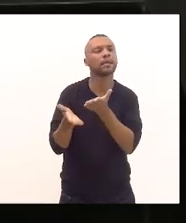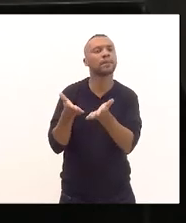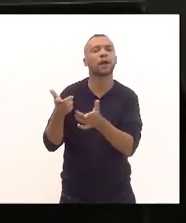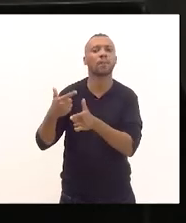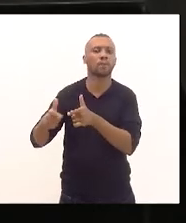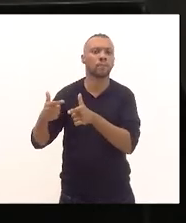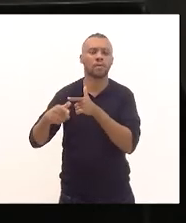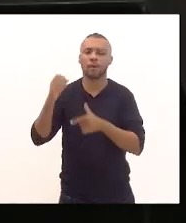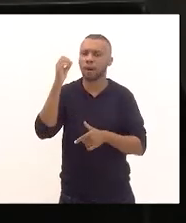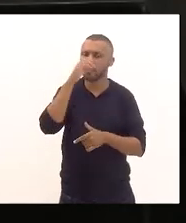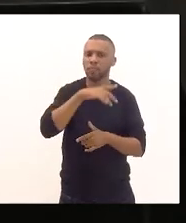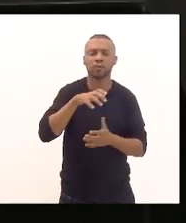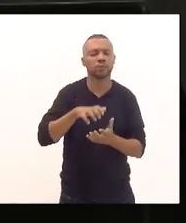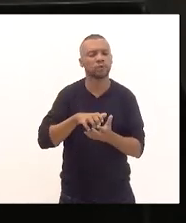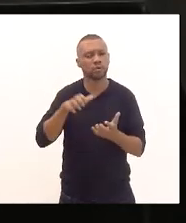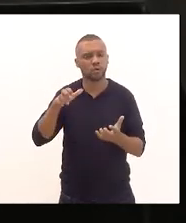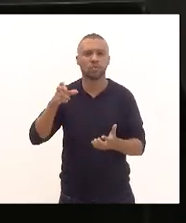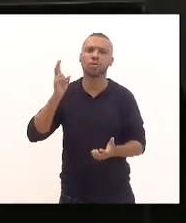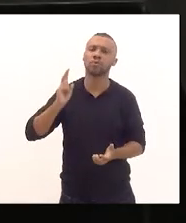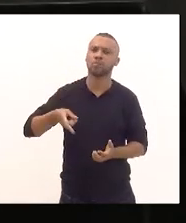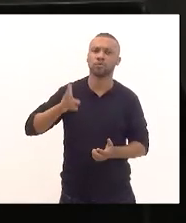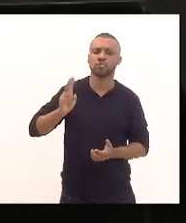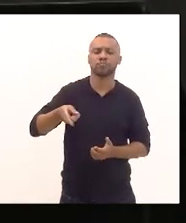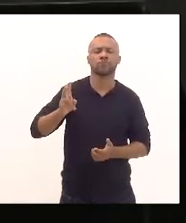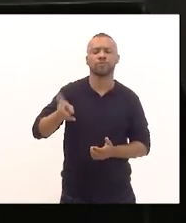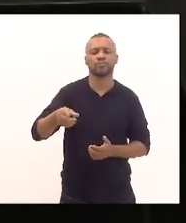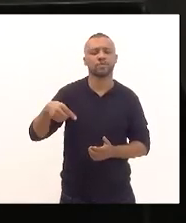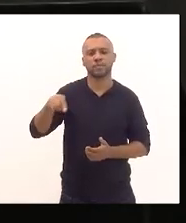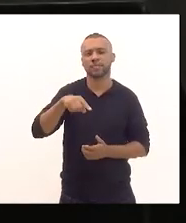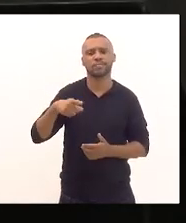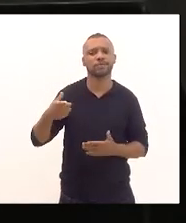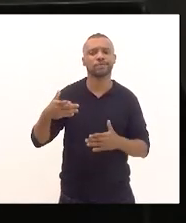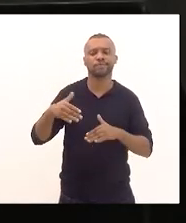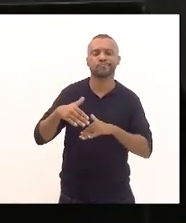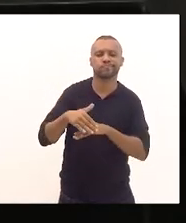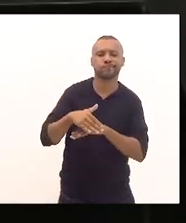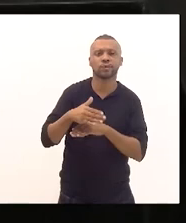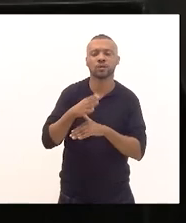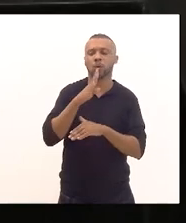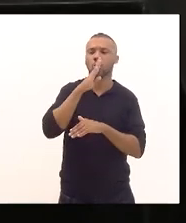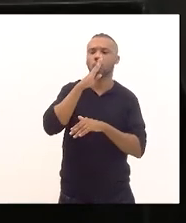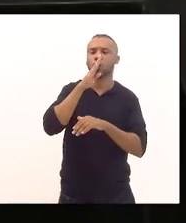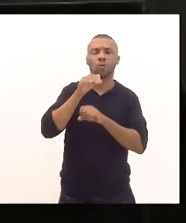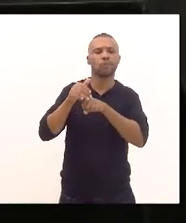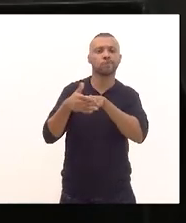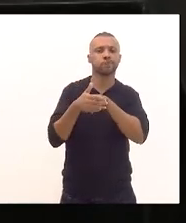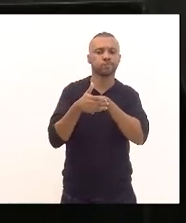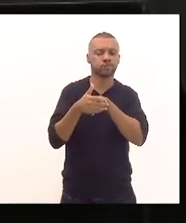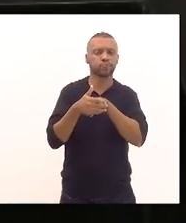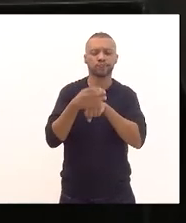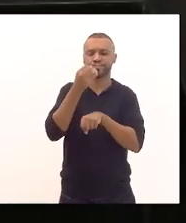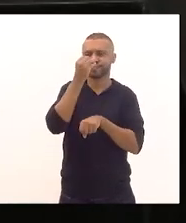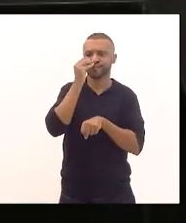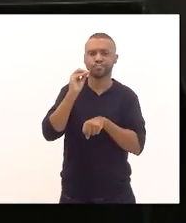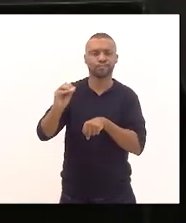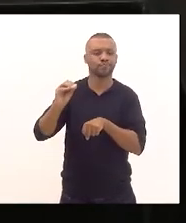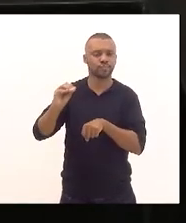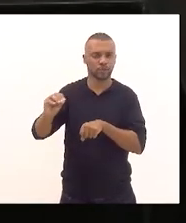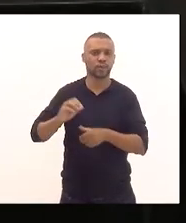abuso de idosos continuará sendo subdiagnosticado ignorado